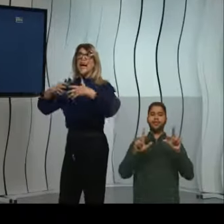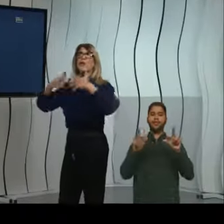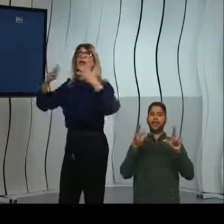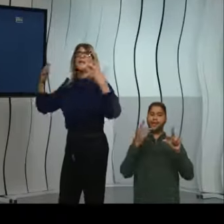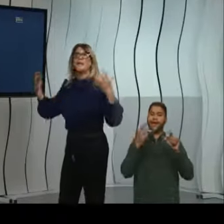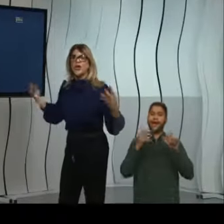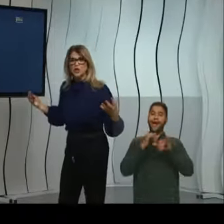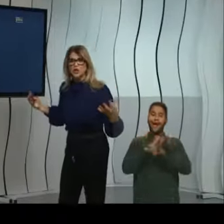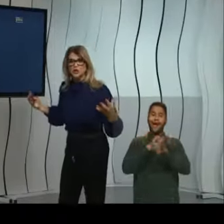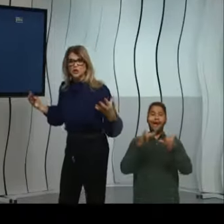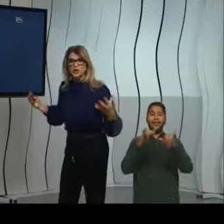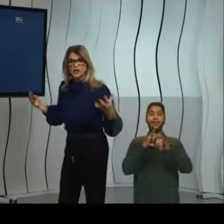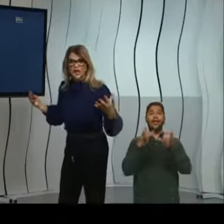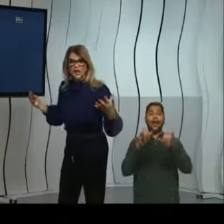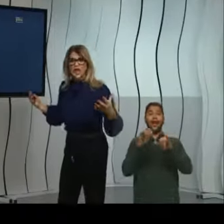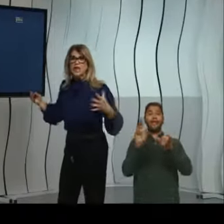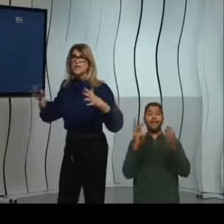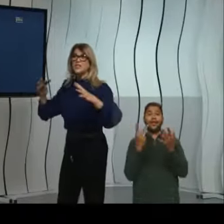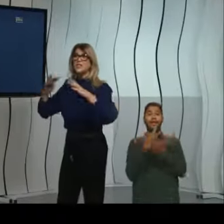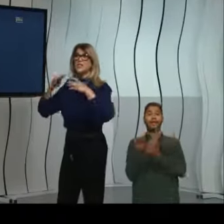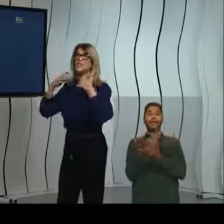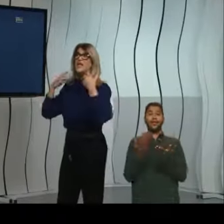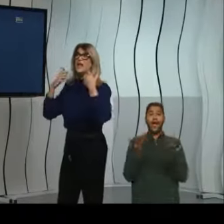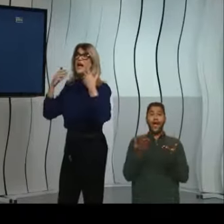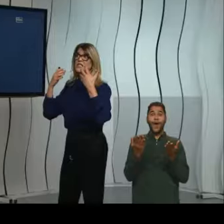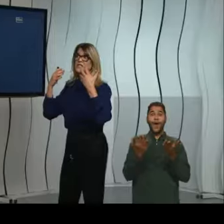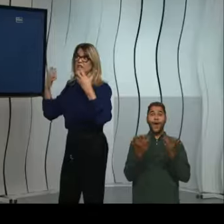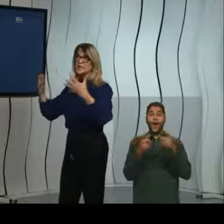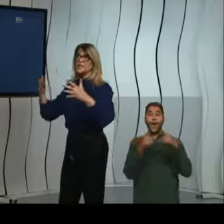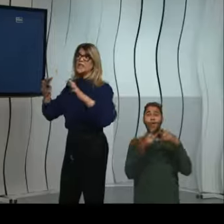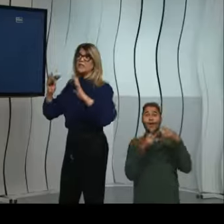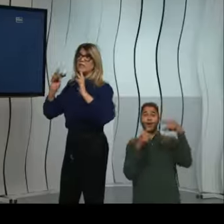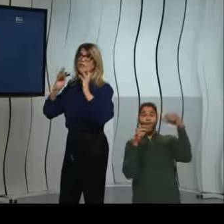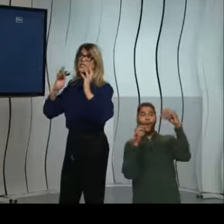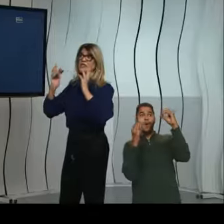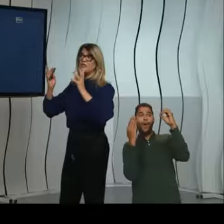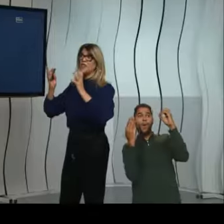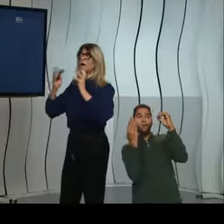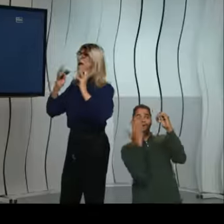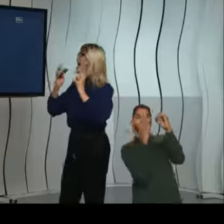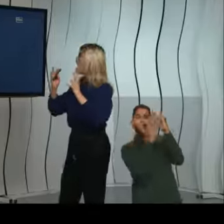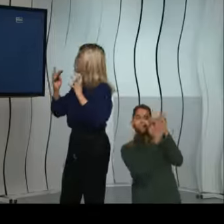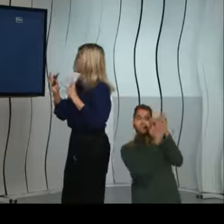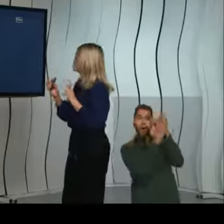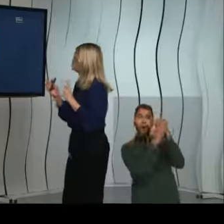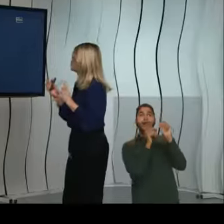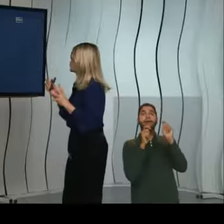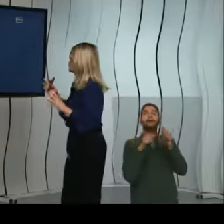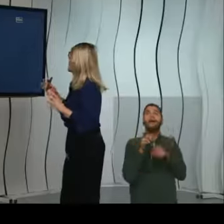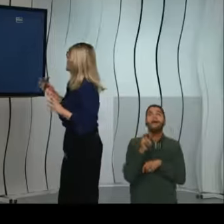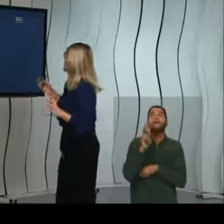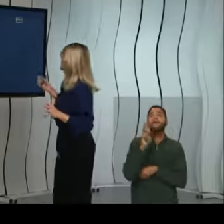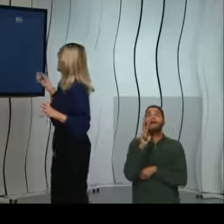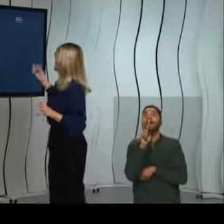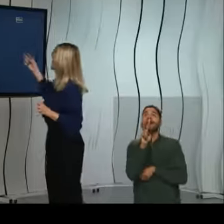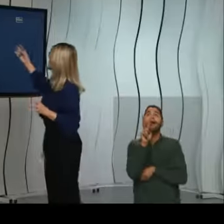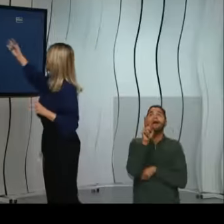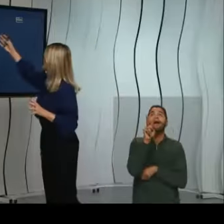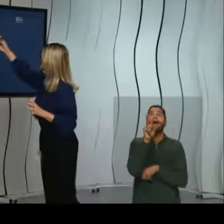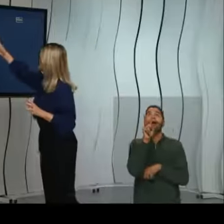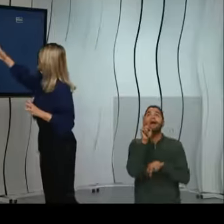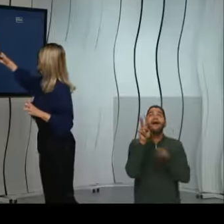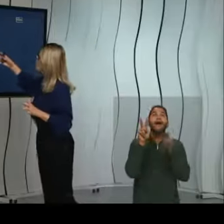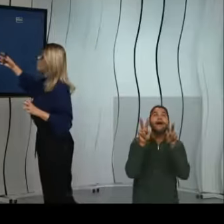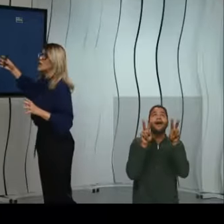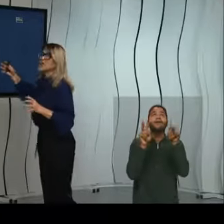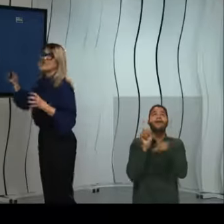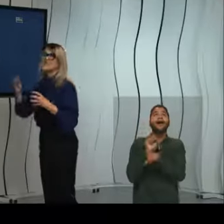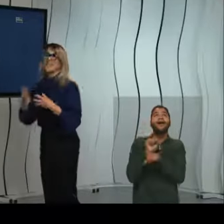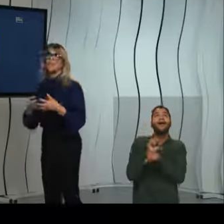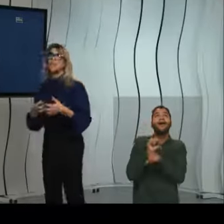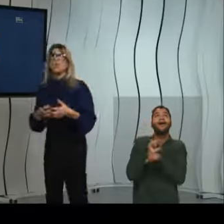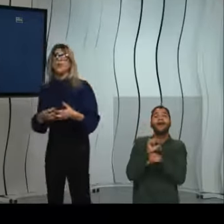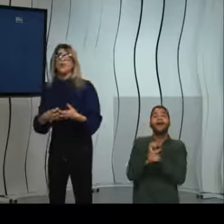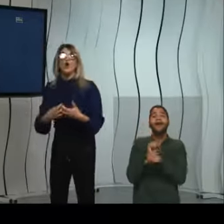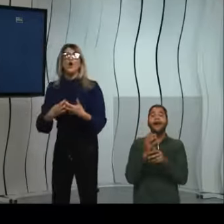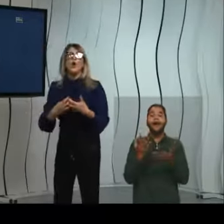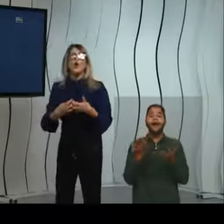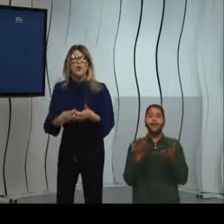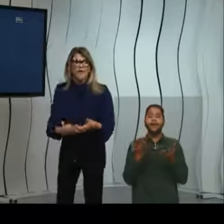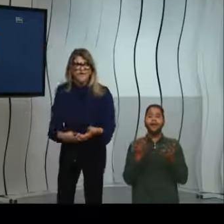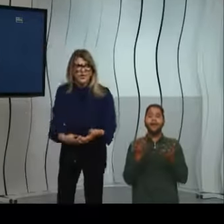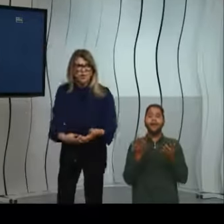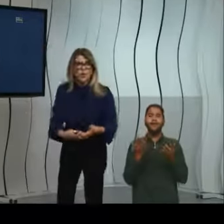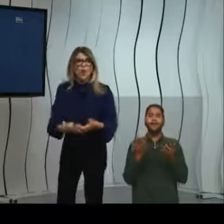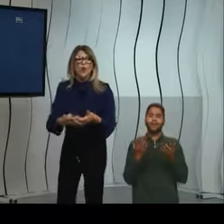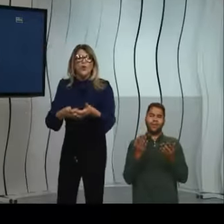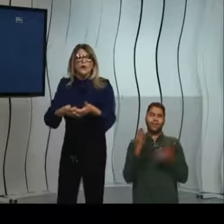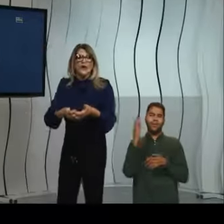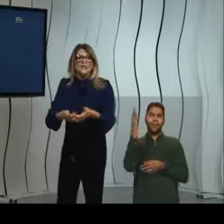quê? Aguardando, né? E se você, às vezes, dá para você ver a olho nu. Então, aqui, essa sombra está sobre